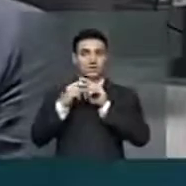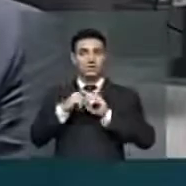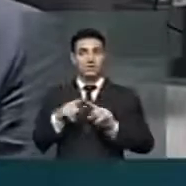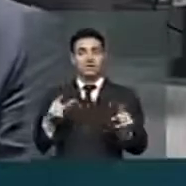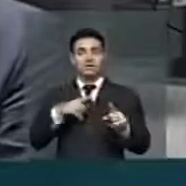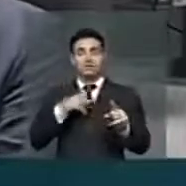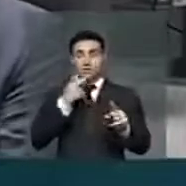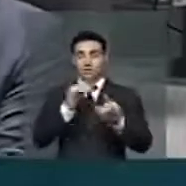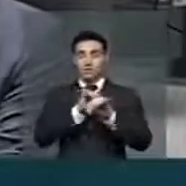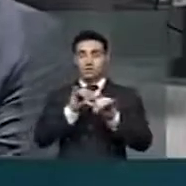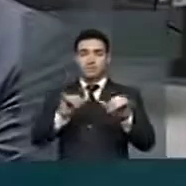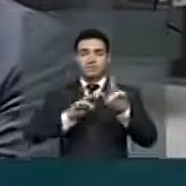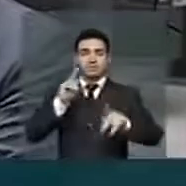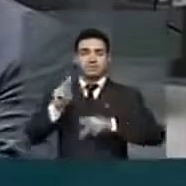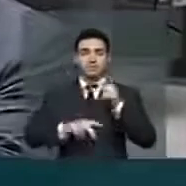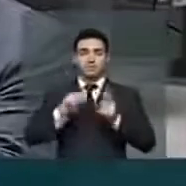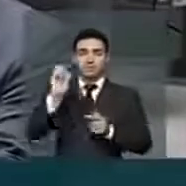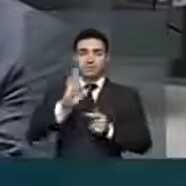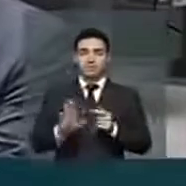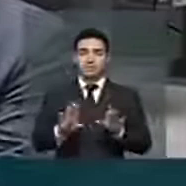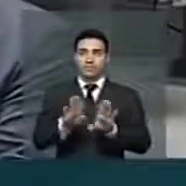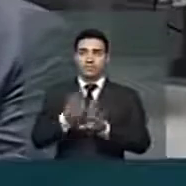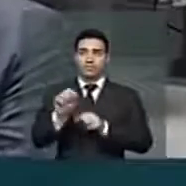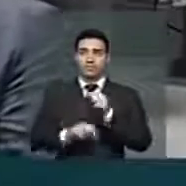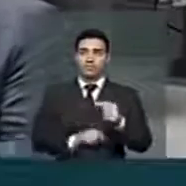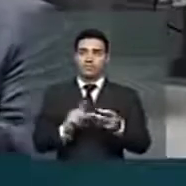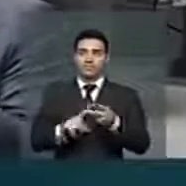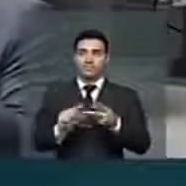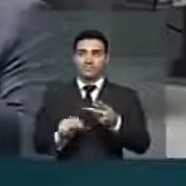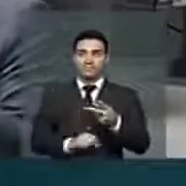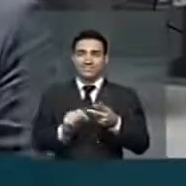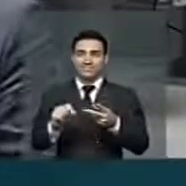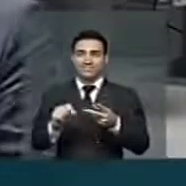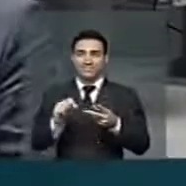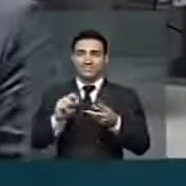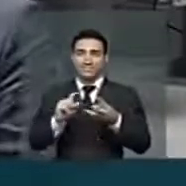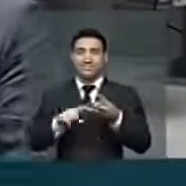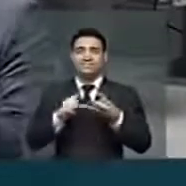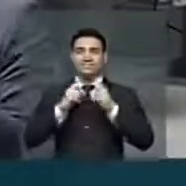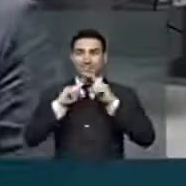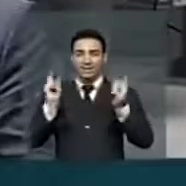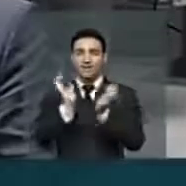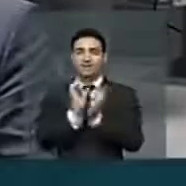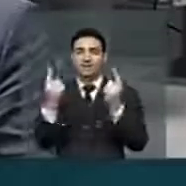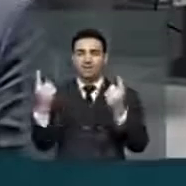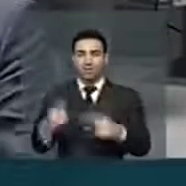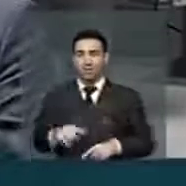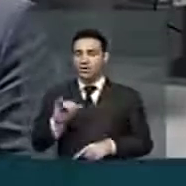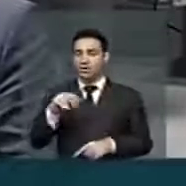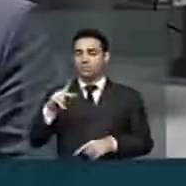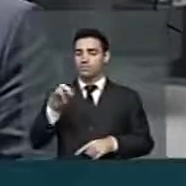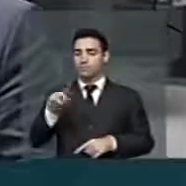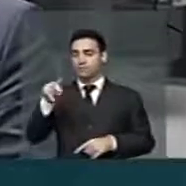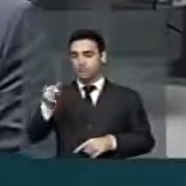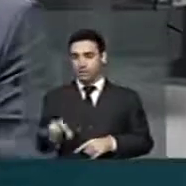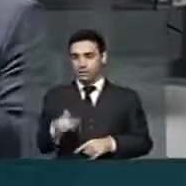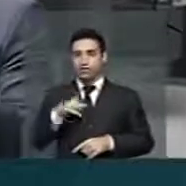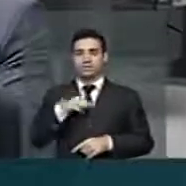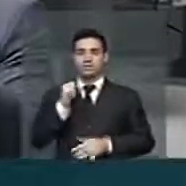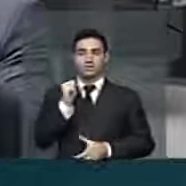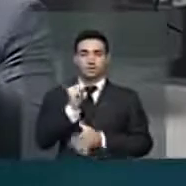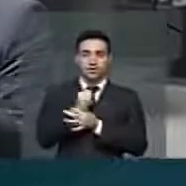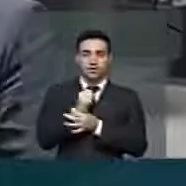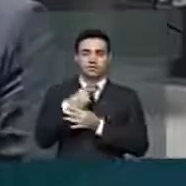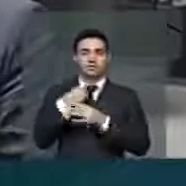população brasileira, no que refere àqueles que foram às ruas reclamar contra a impunidade, por segurança e contra a violência, tem